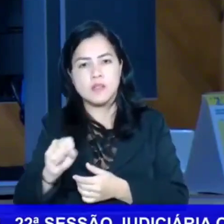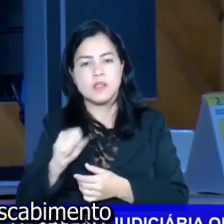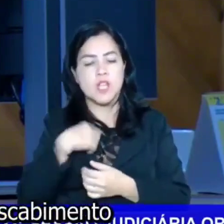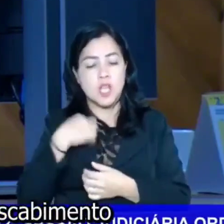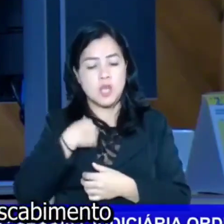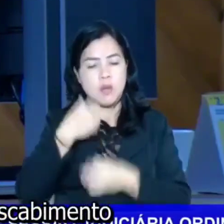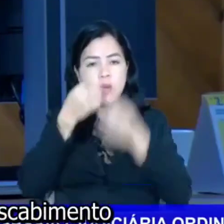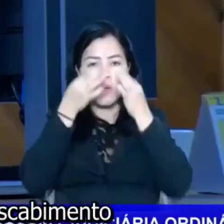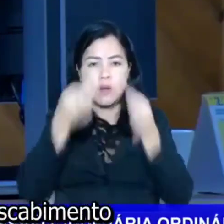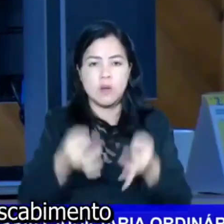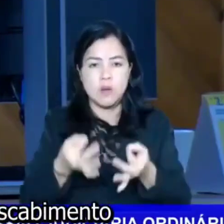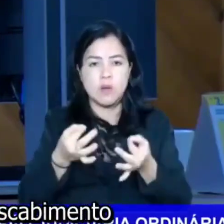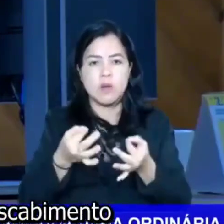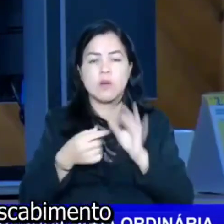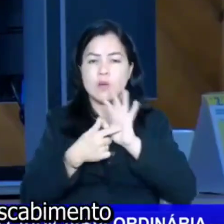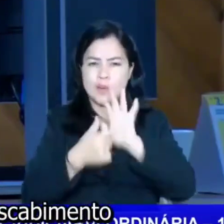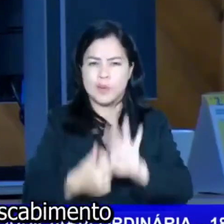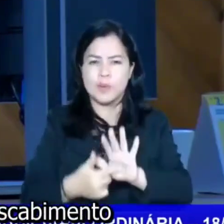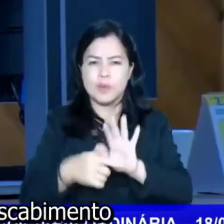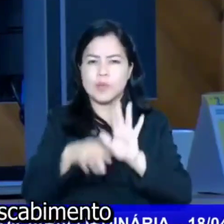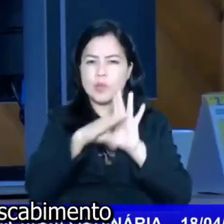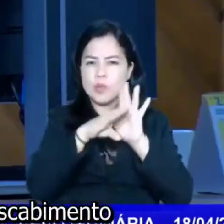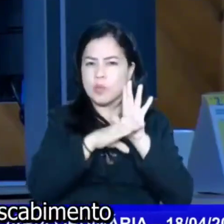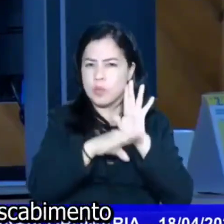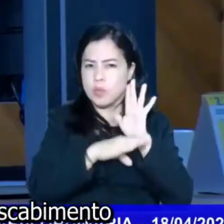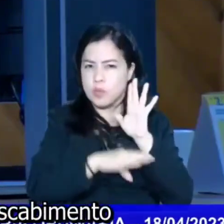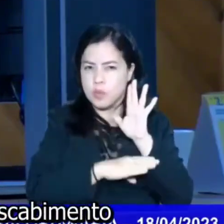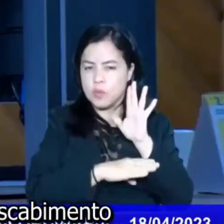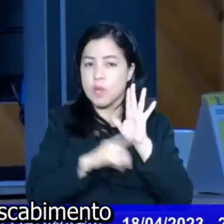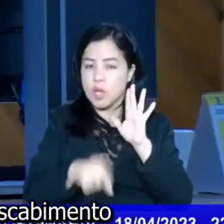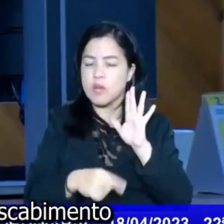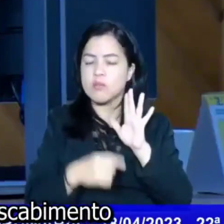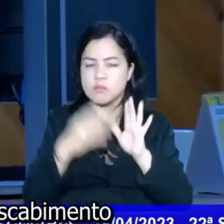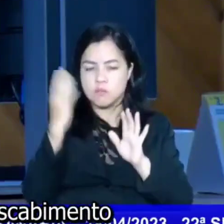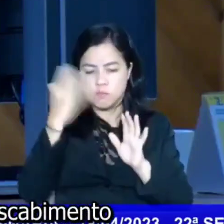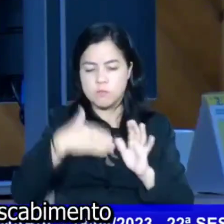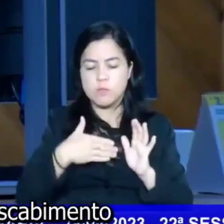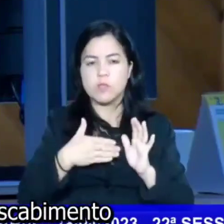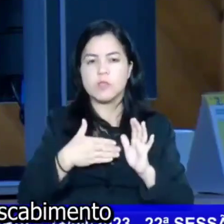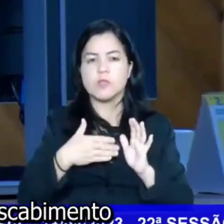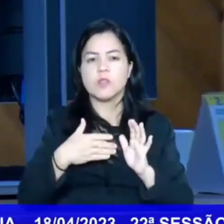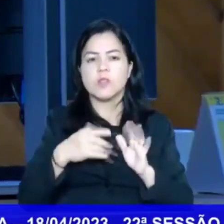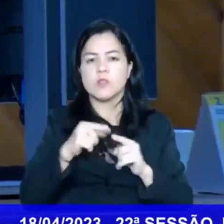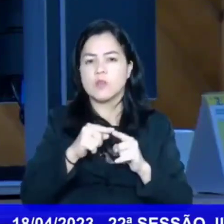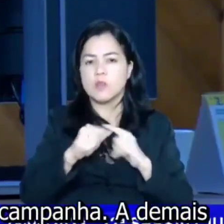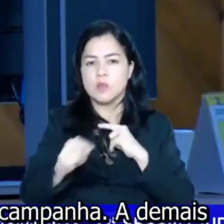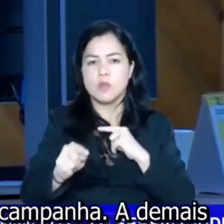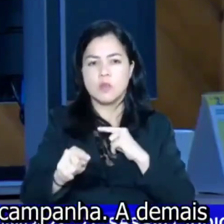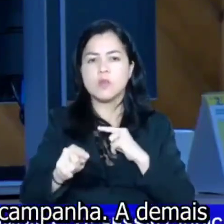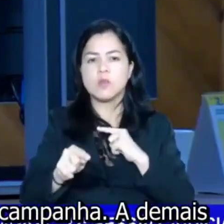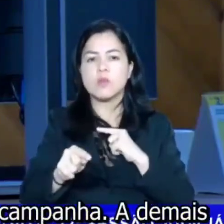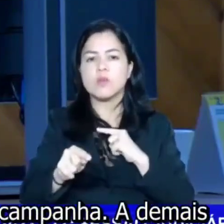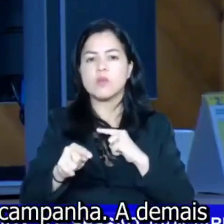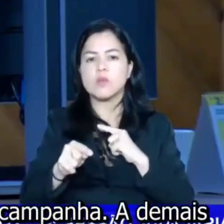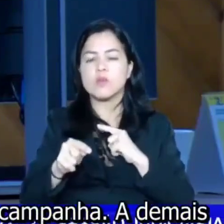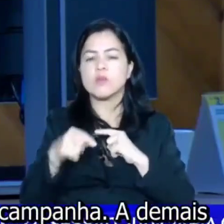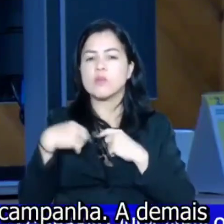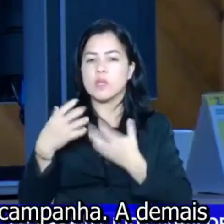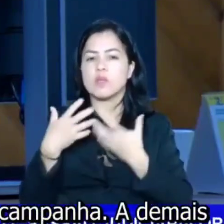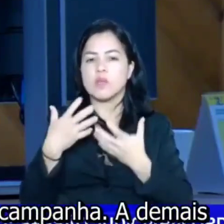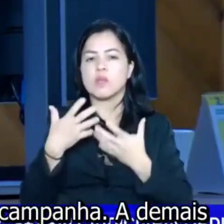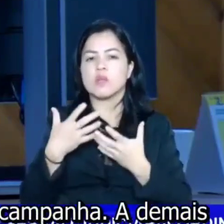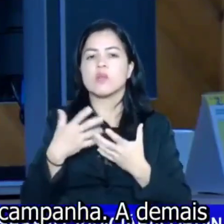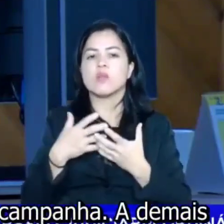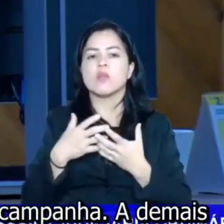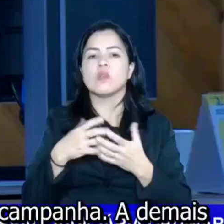observo, como explicitado, é flagrante o descabimento para requerer o